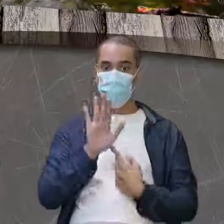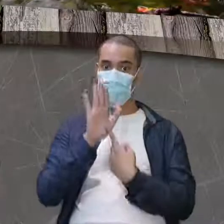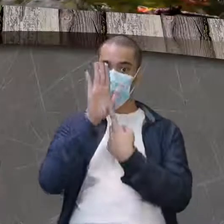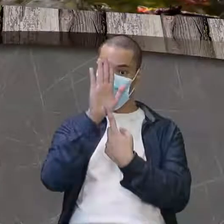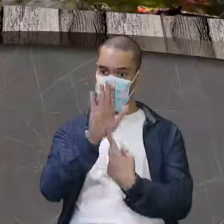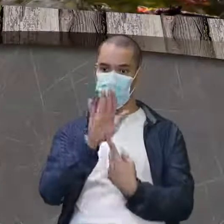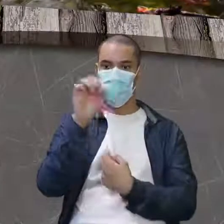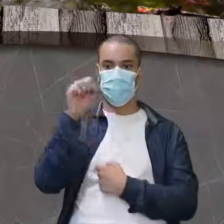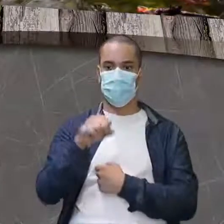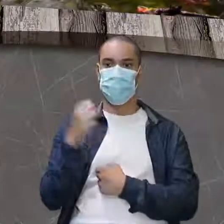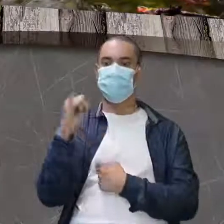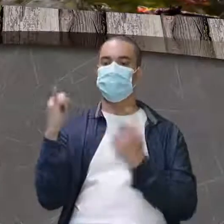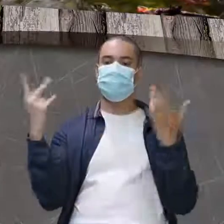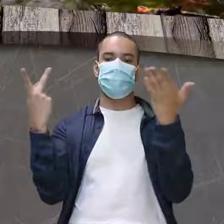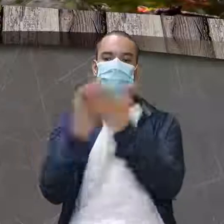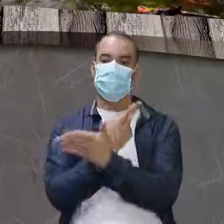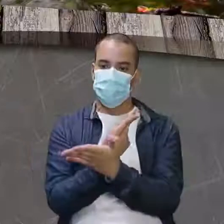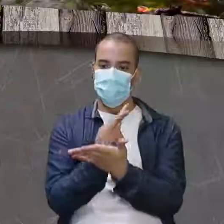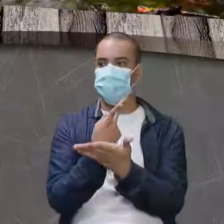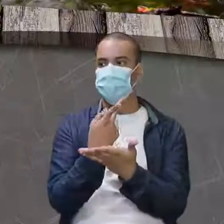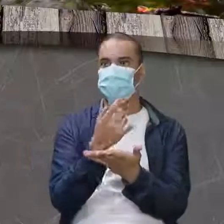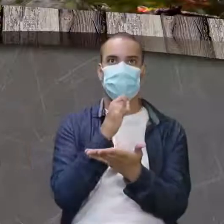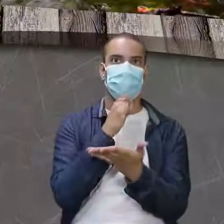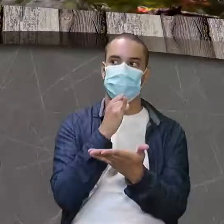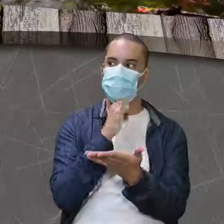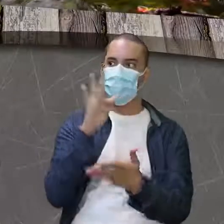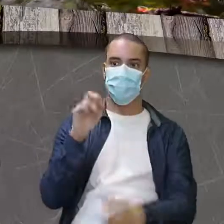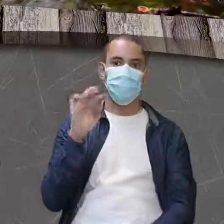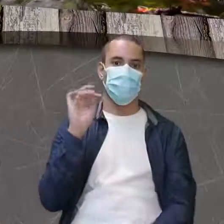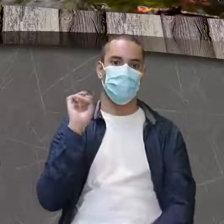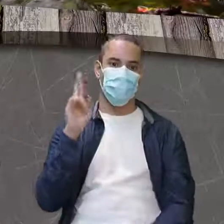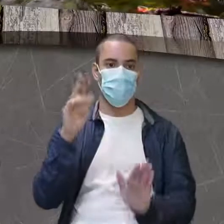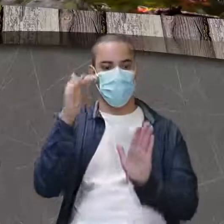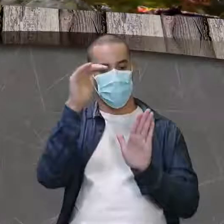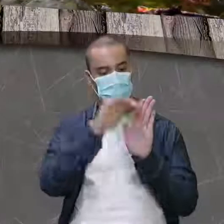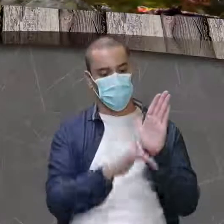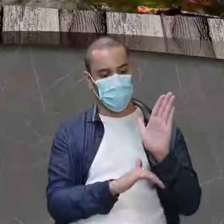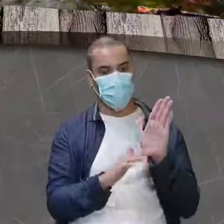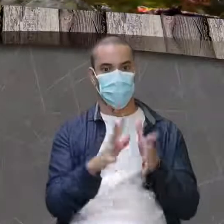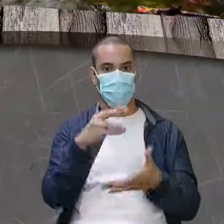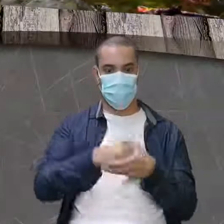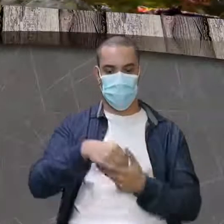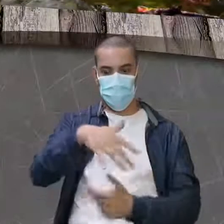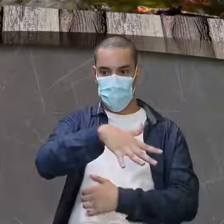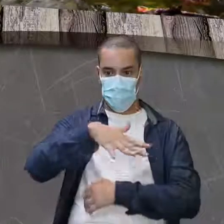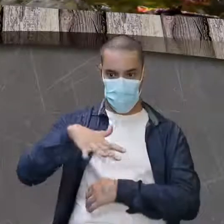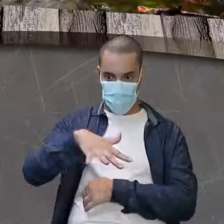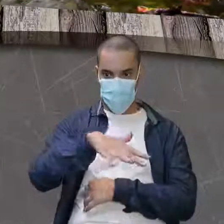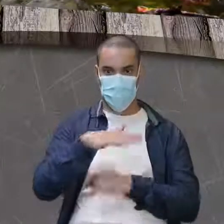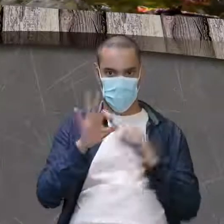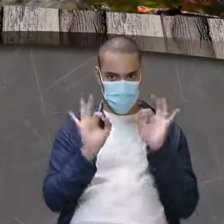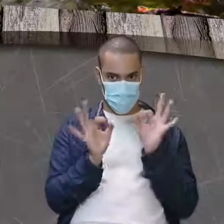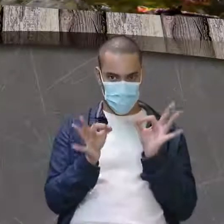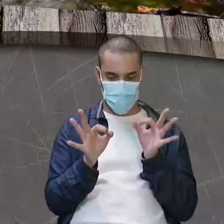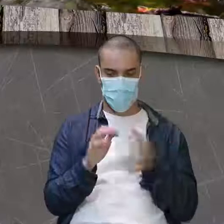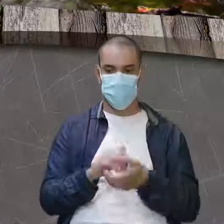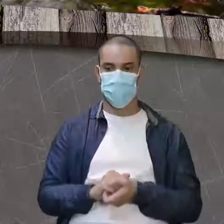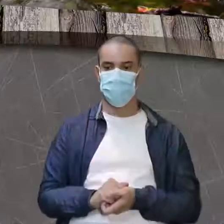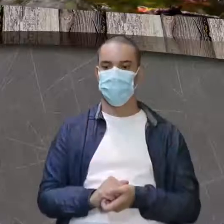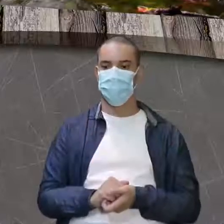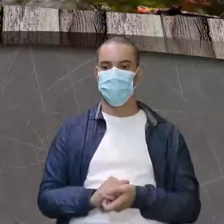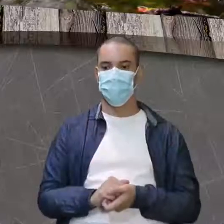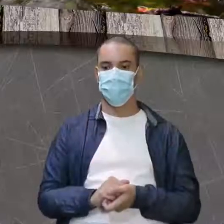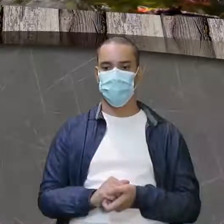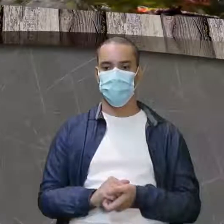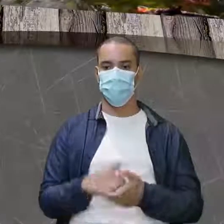isso quando há um fator reduzido no meio onde eles estão inseridos, tá? Aí